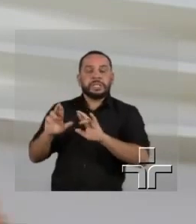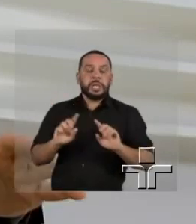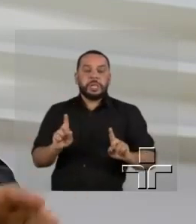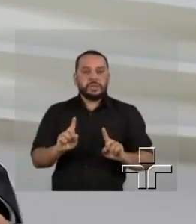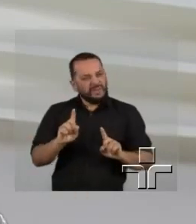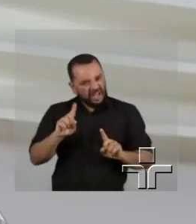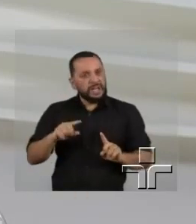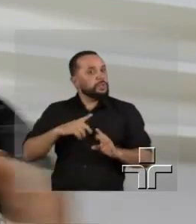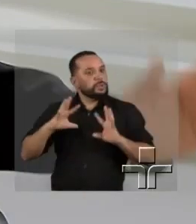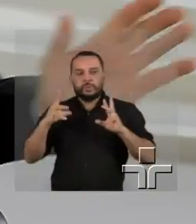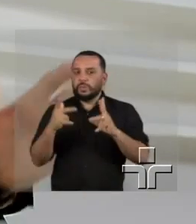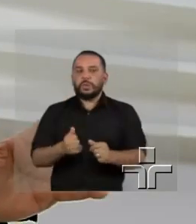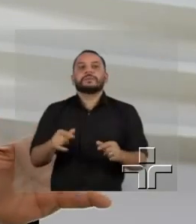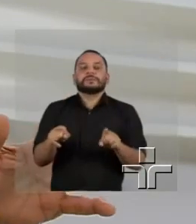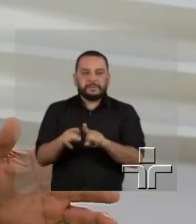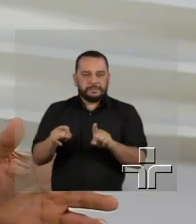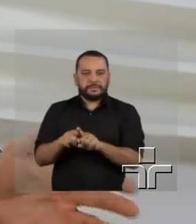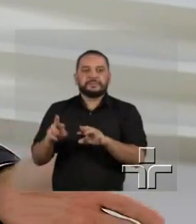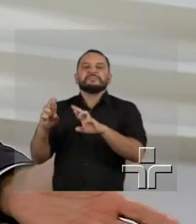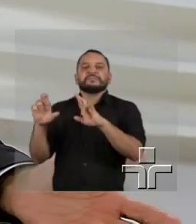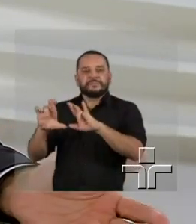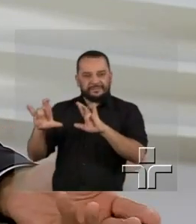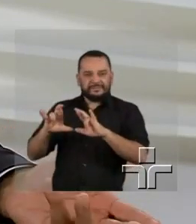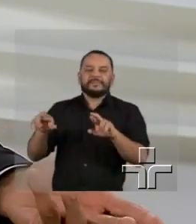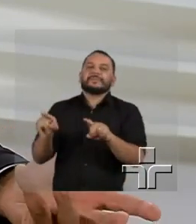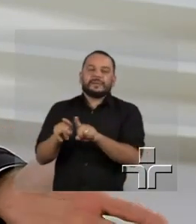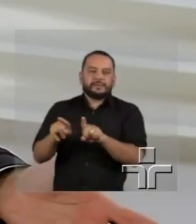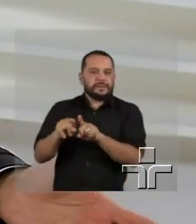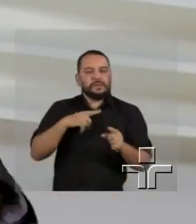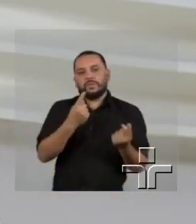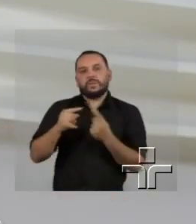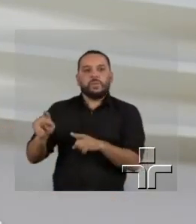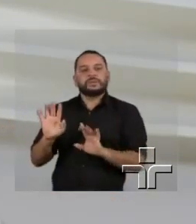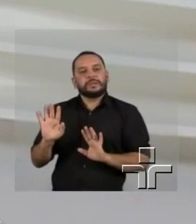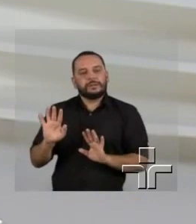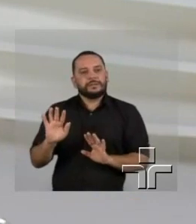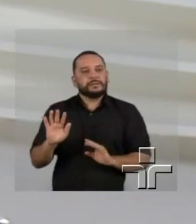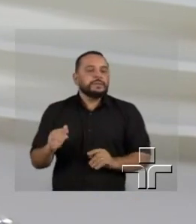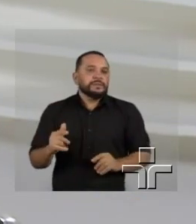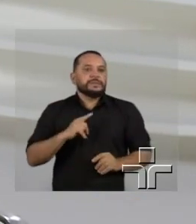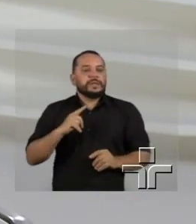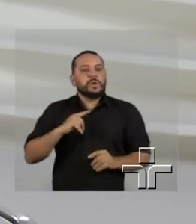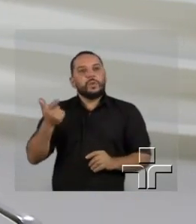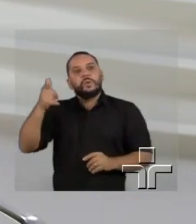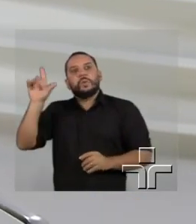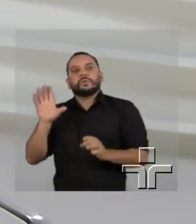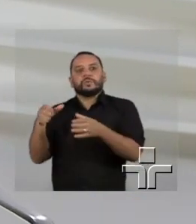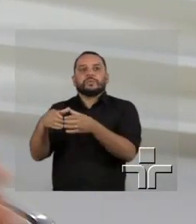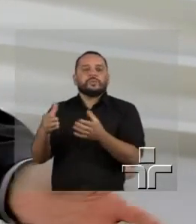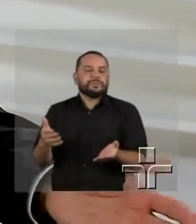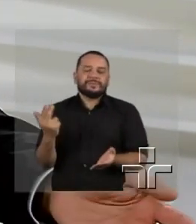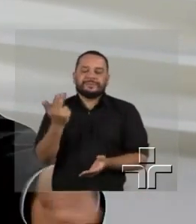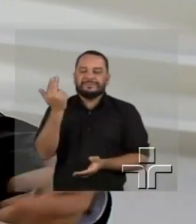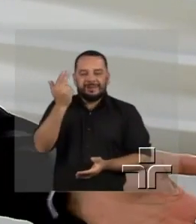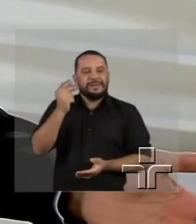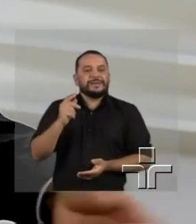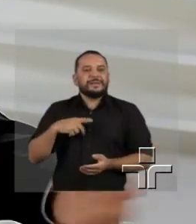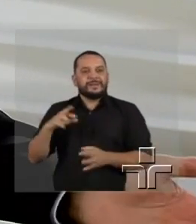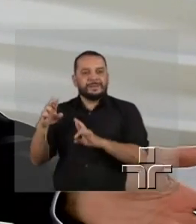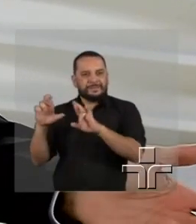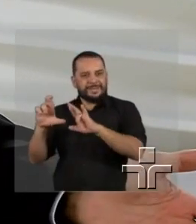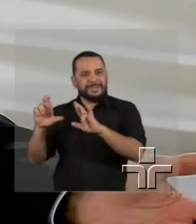Estamos de volta para a entrevista com o general Carlos Alberto dos Santos Cruz, ex-ministro-chefe da Secretaria de